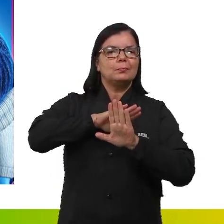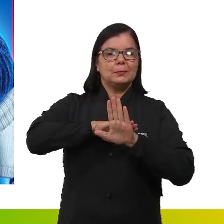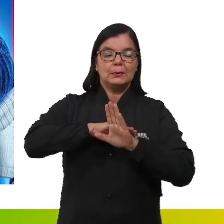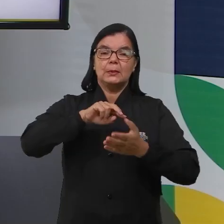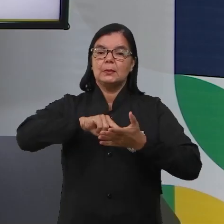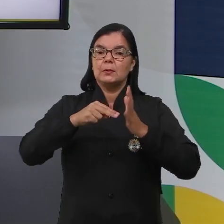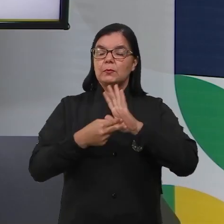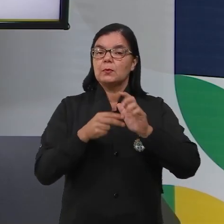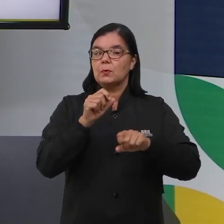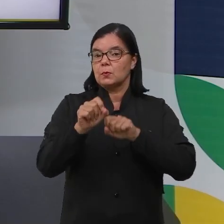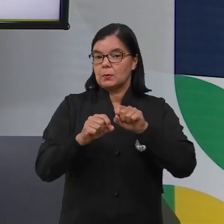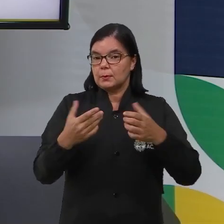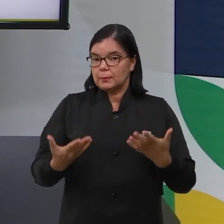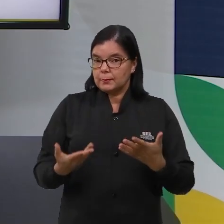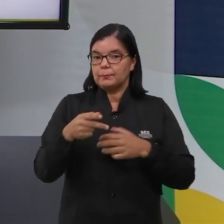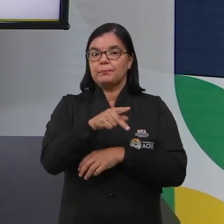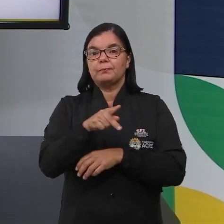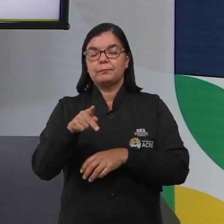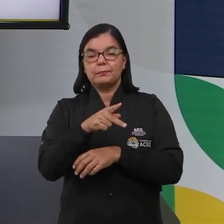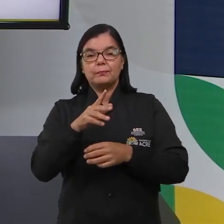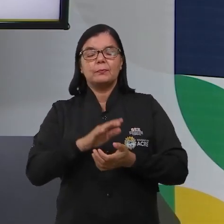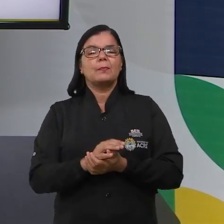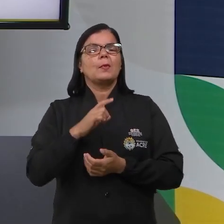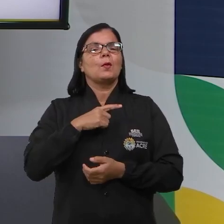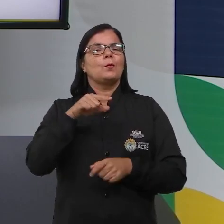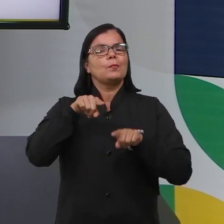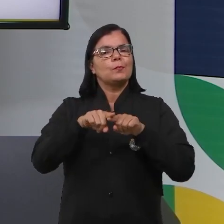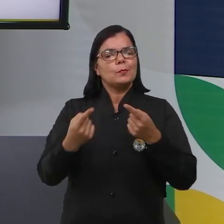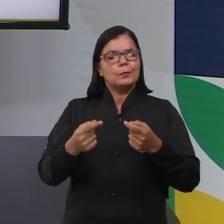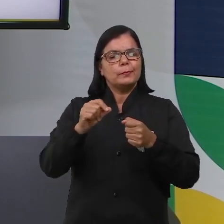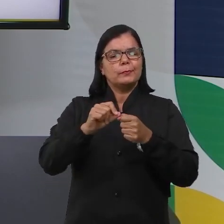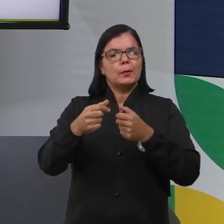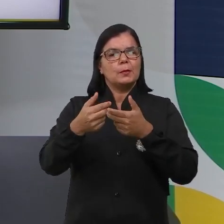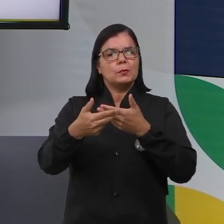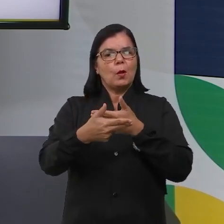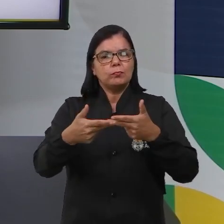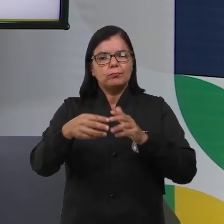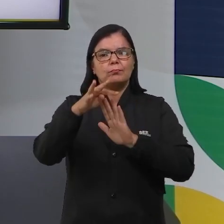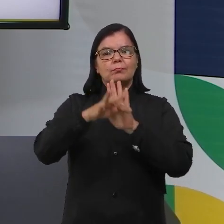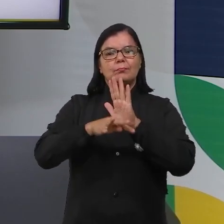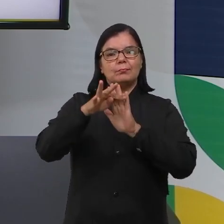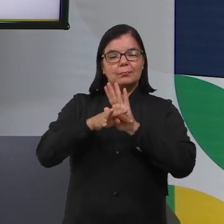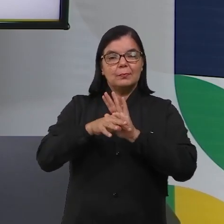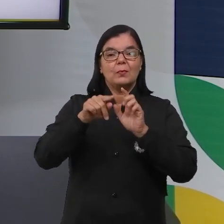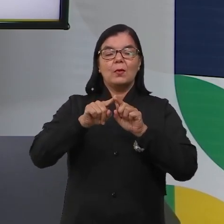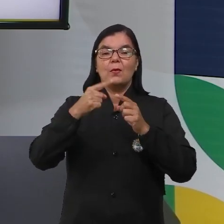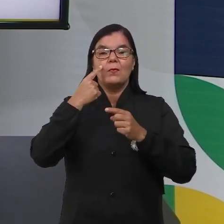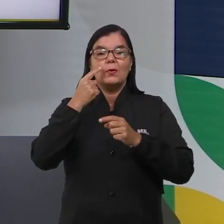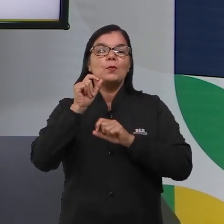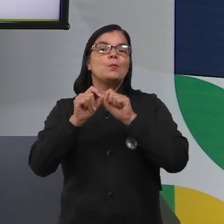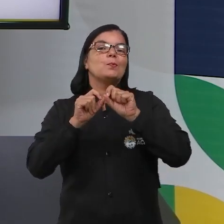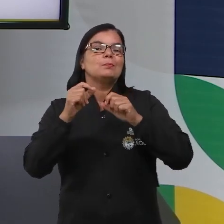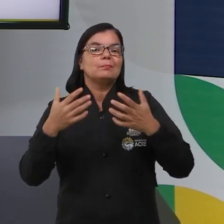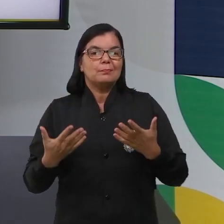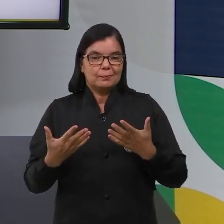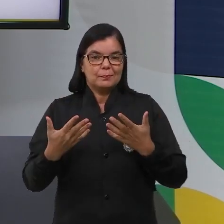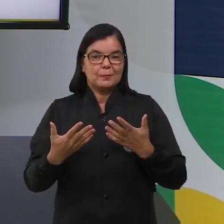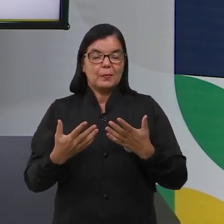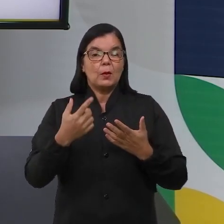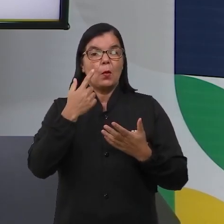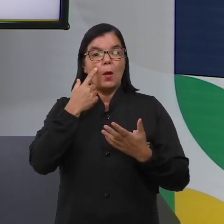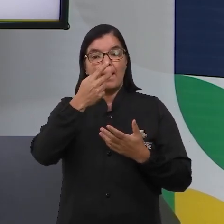Isso significa dizer o quê, pessoal? Que quando eu produzo um determinado texto, eu levo em consideração o